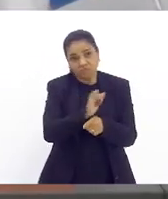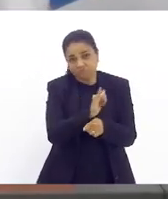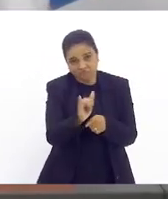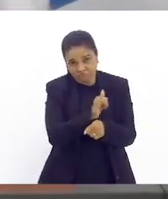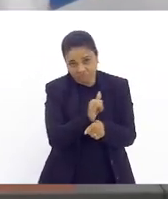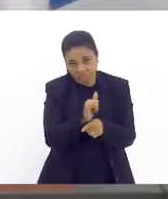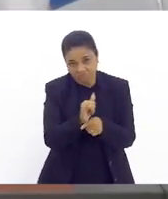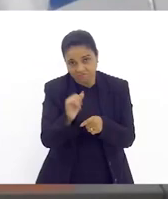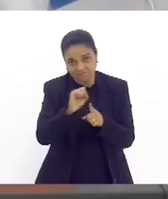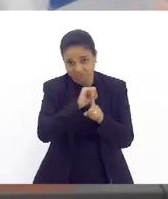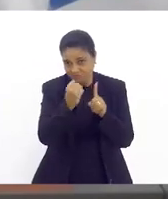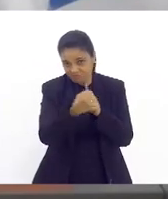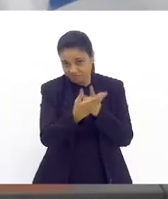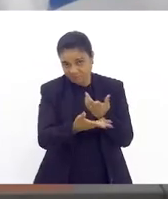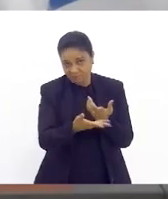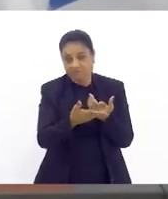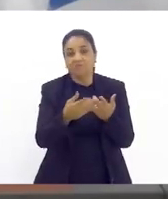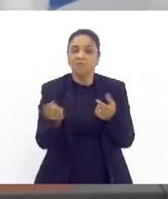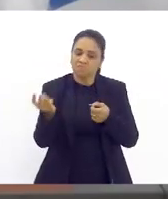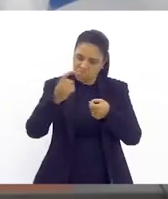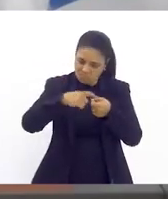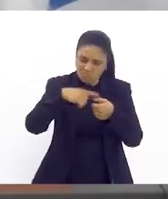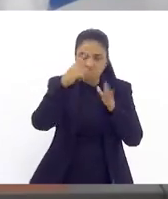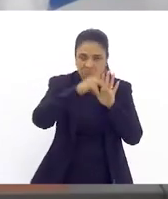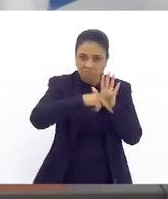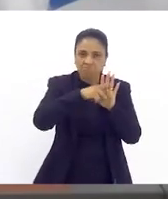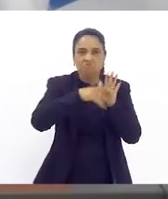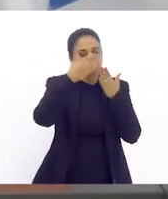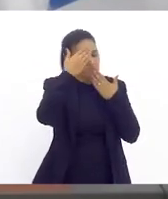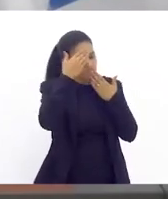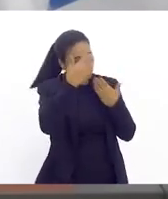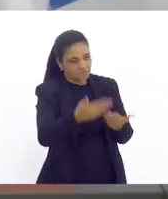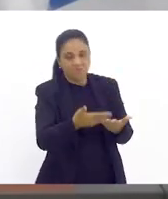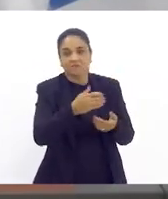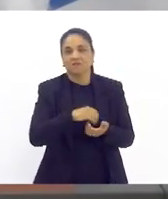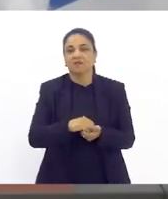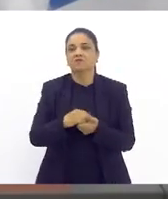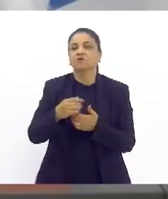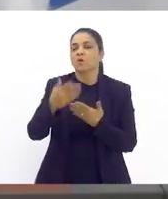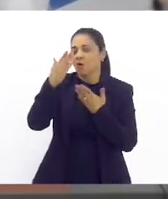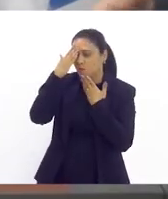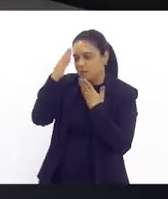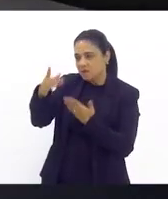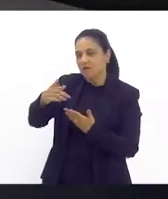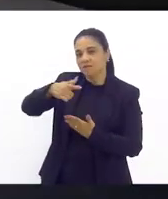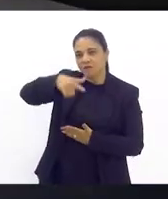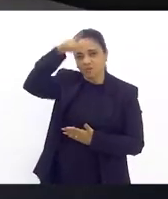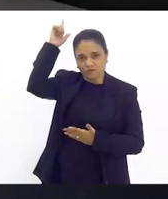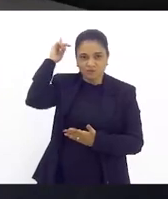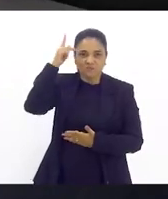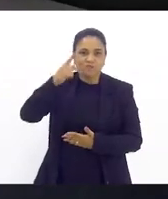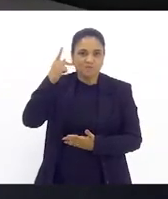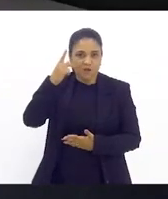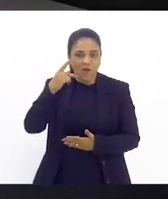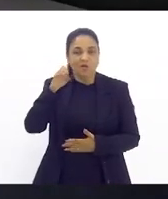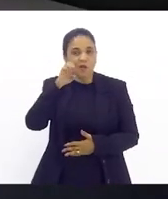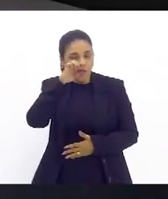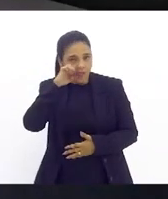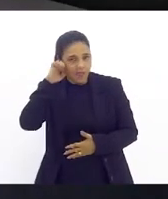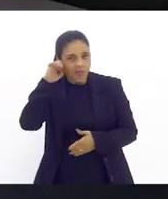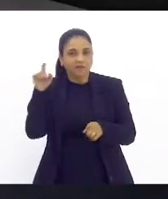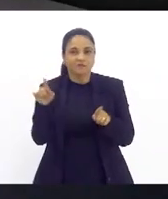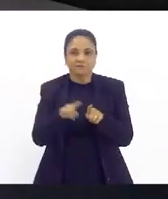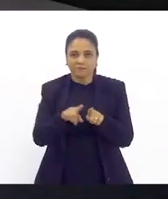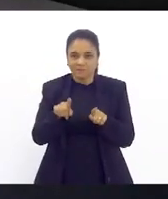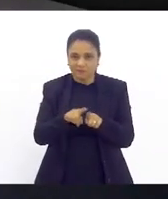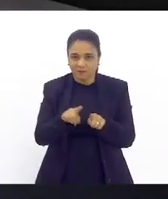plano tem que retornar Muito obrigado Obrigada Deputado Luiz Paulo deputada élika que também é que